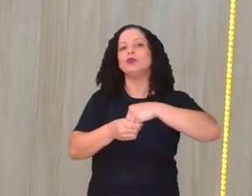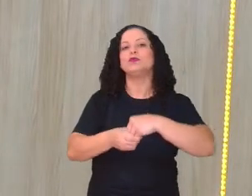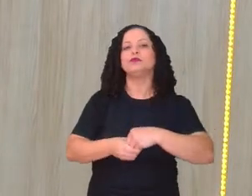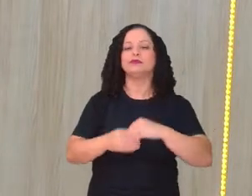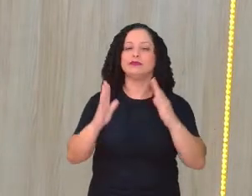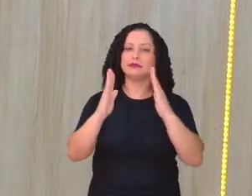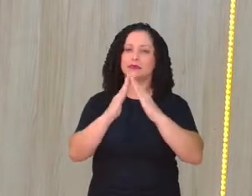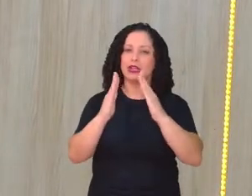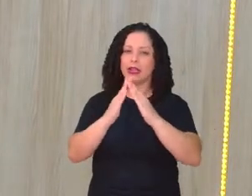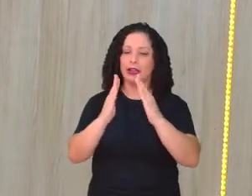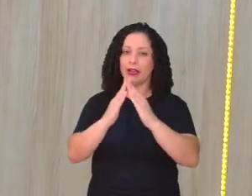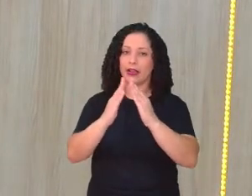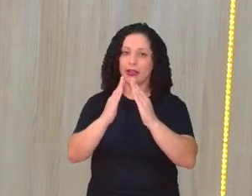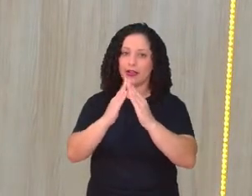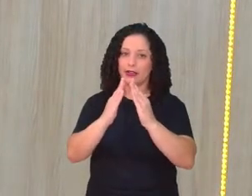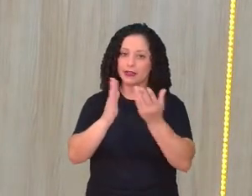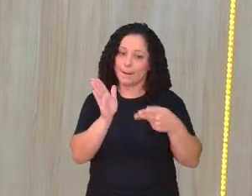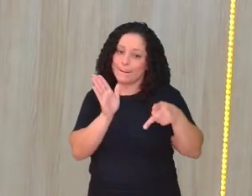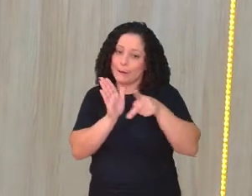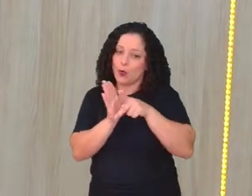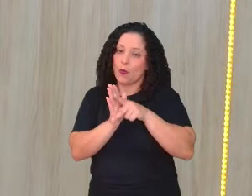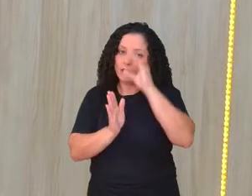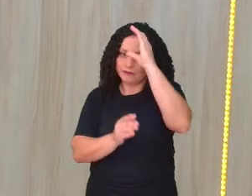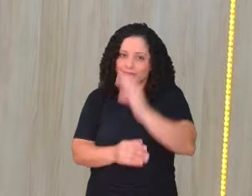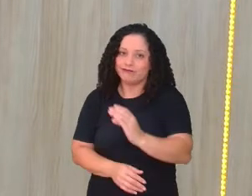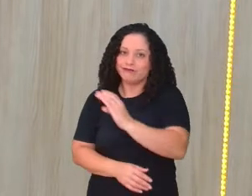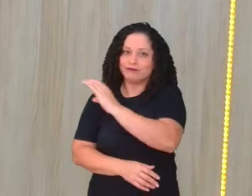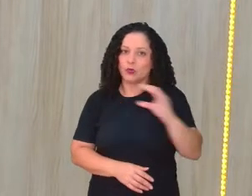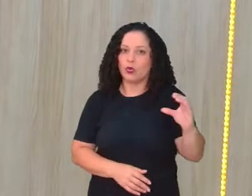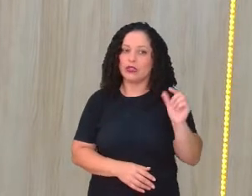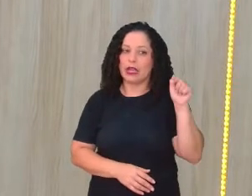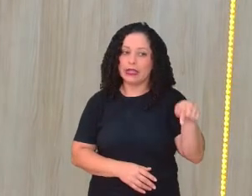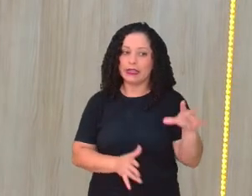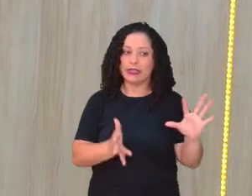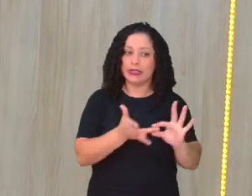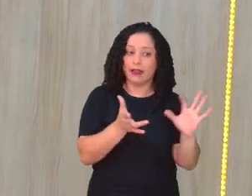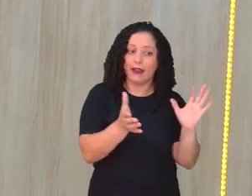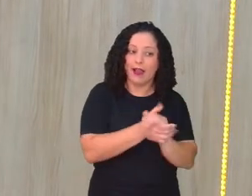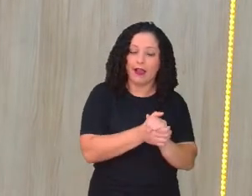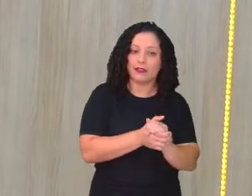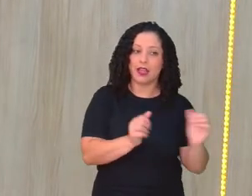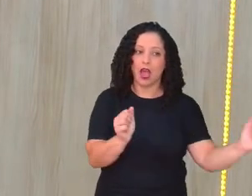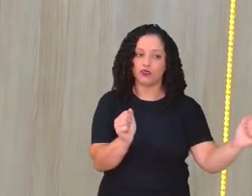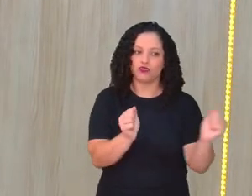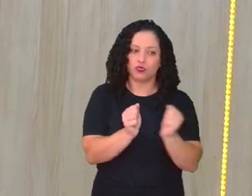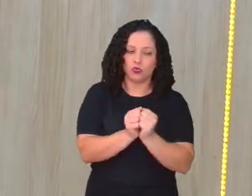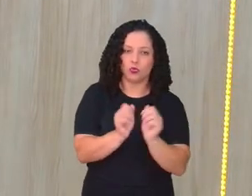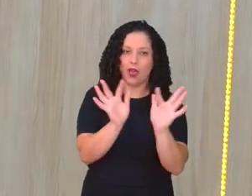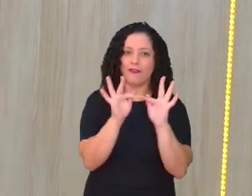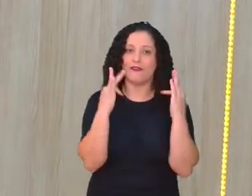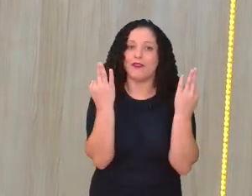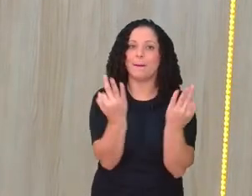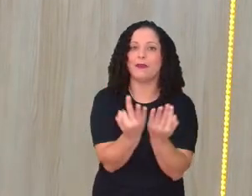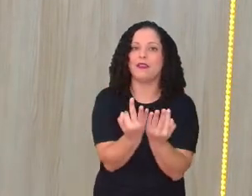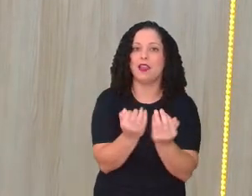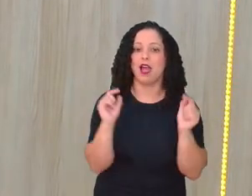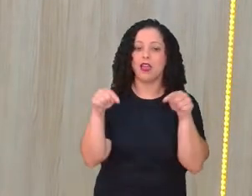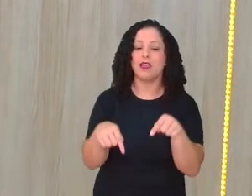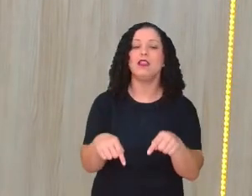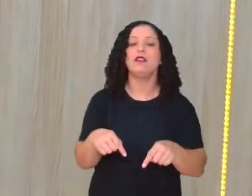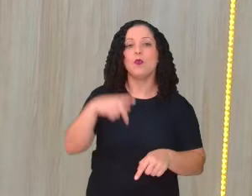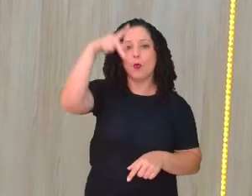que é uma casa, né, que pertence à igreja. Se ele casa e leva a sua família para morar ali, depois que ele